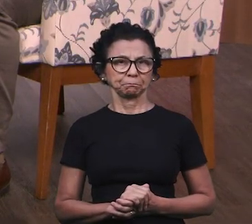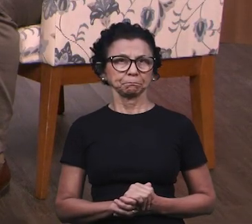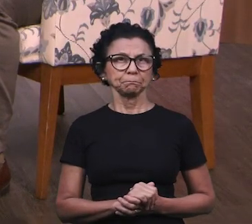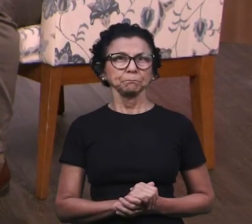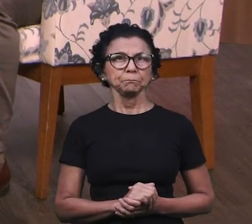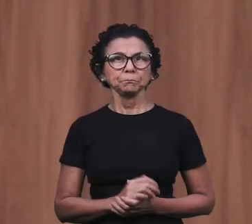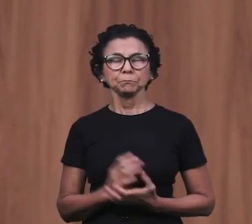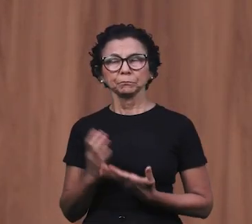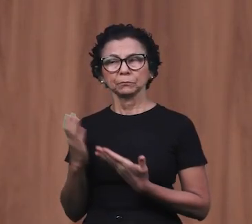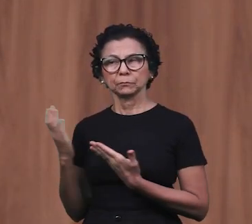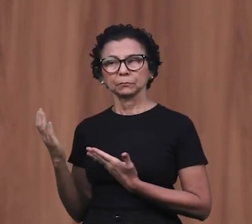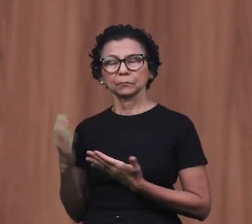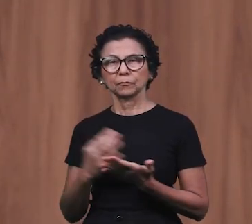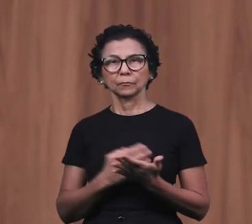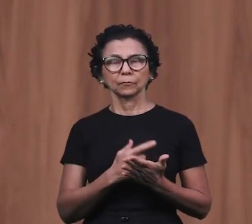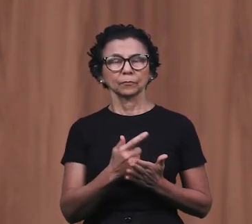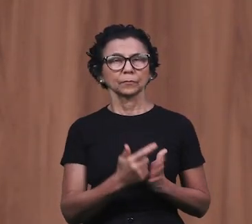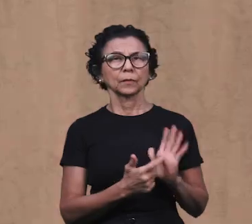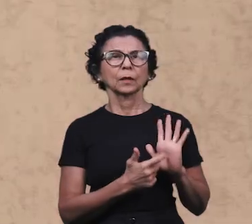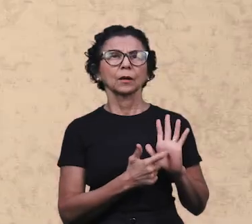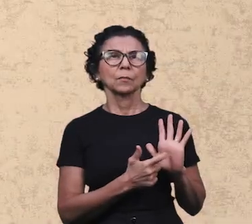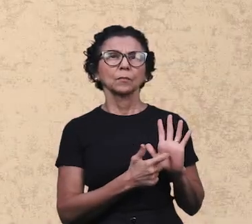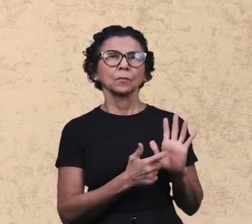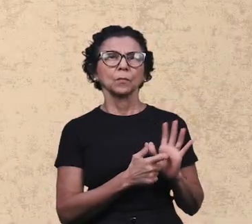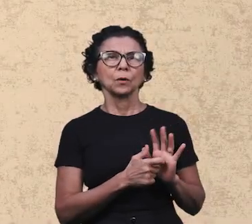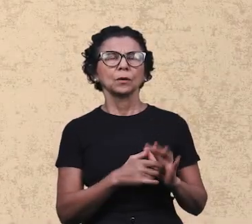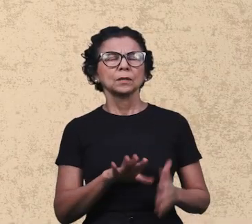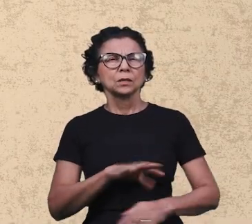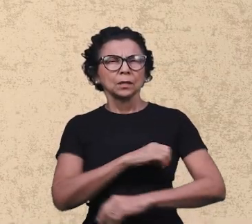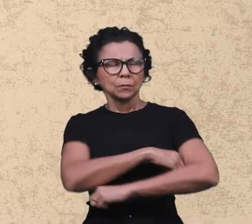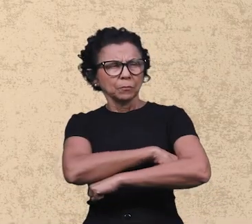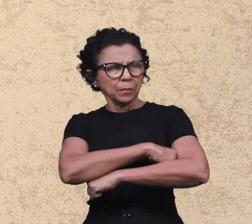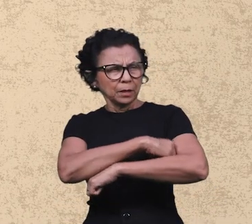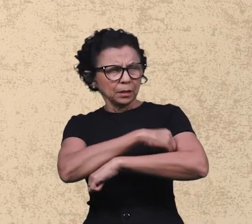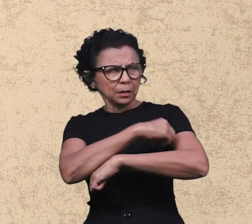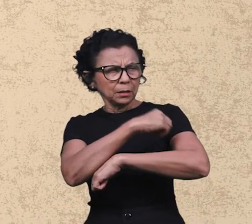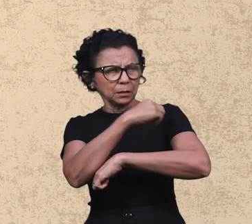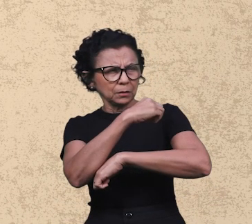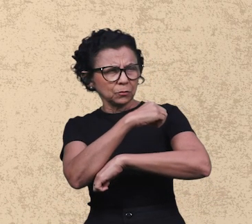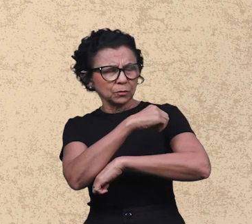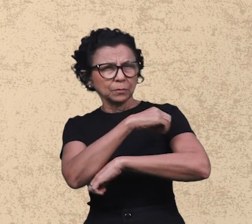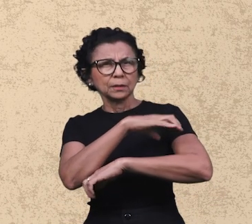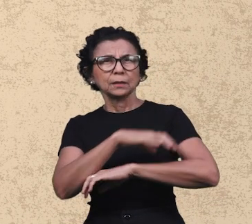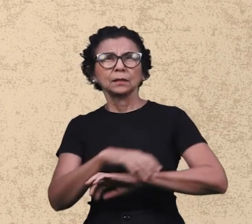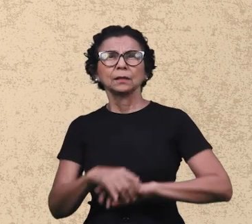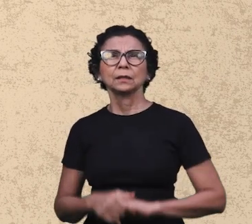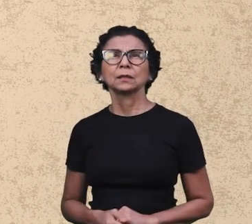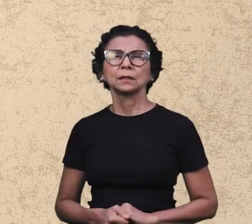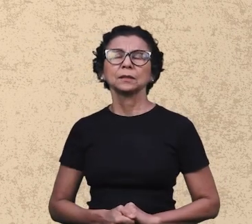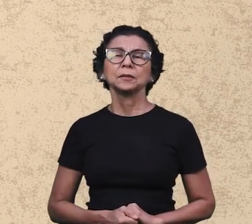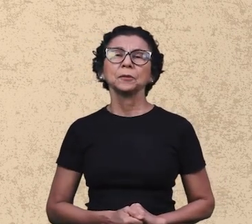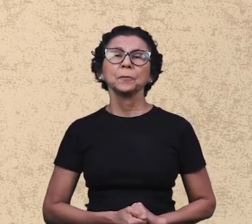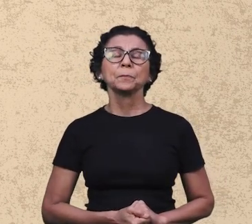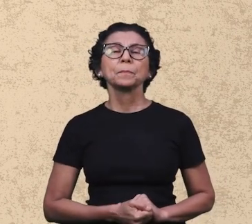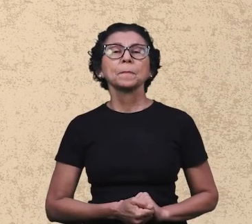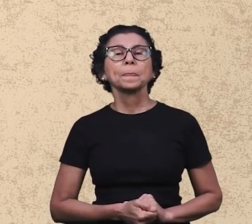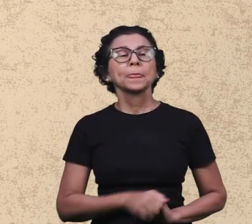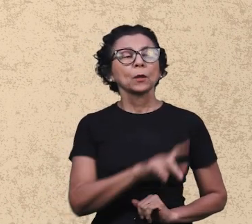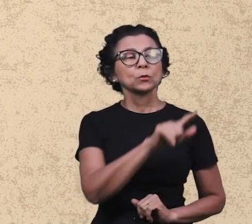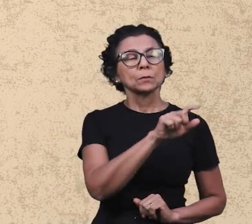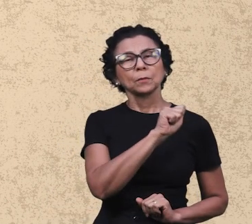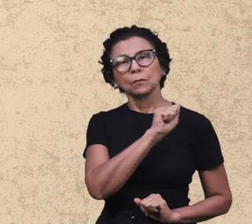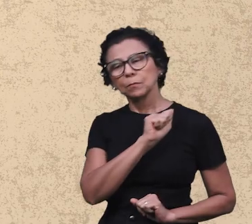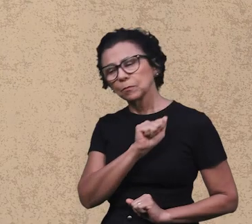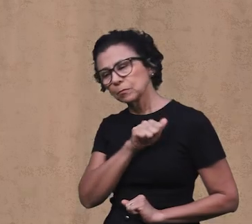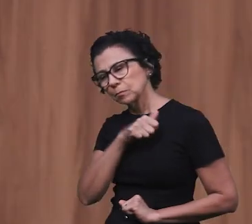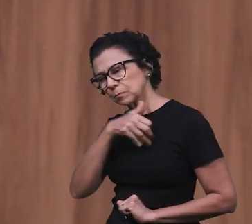diz no versículo 3 a 6 do capítulo 44, que vindo à luz da manhã, despediram os